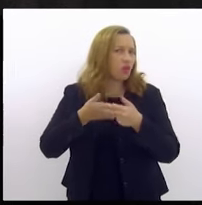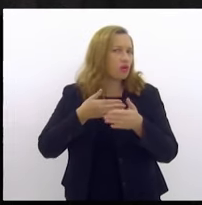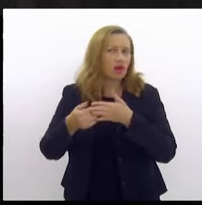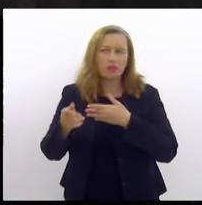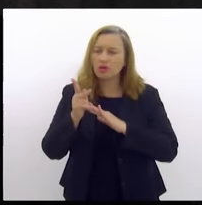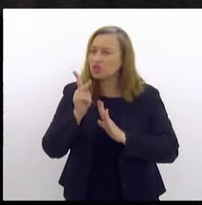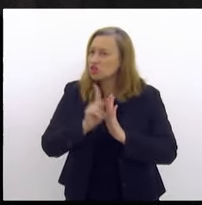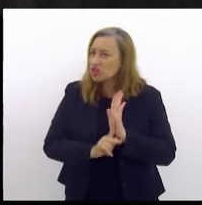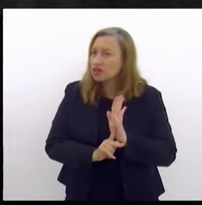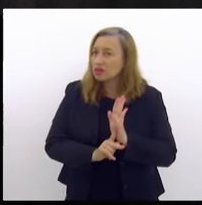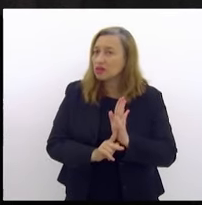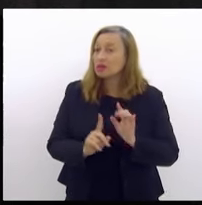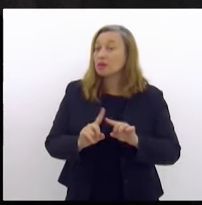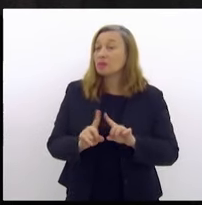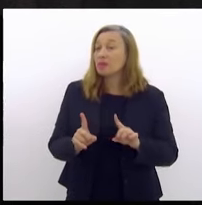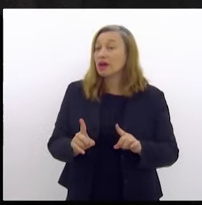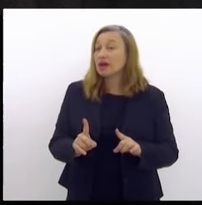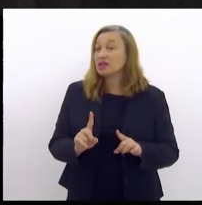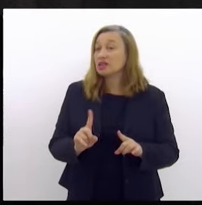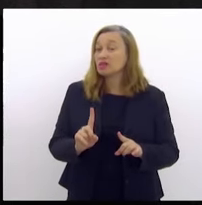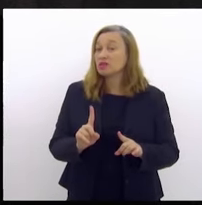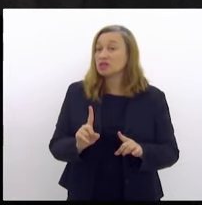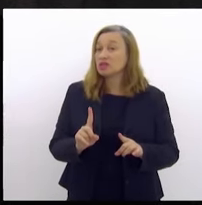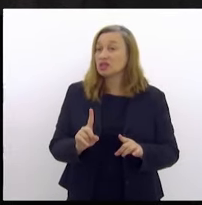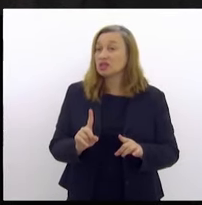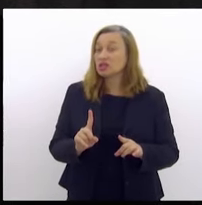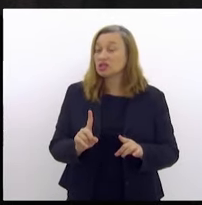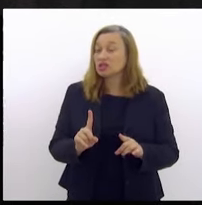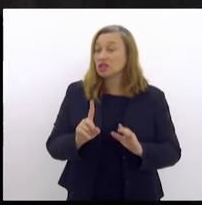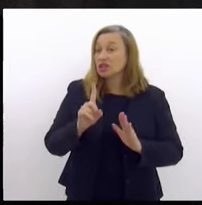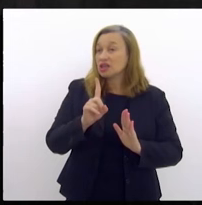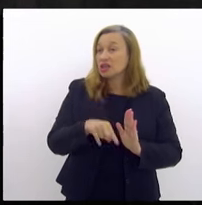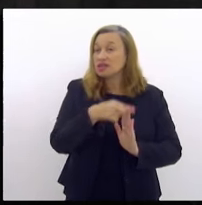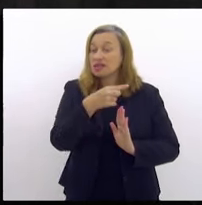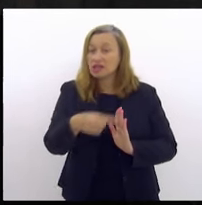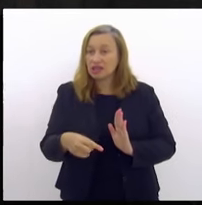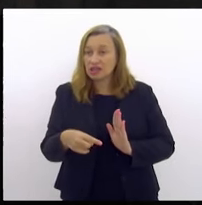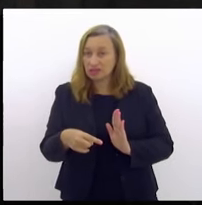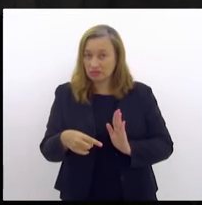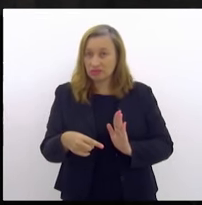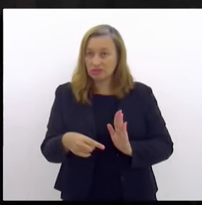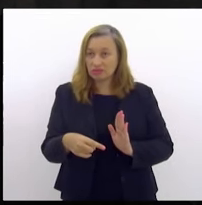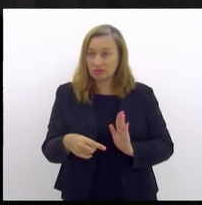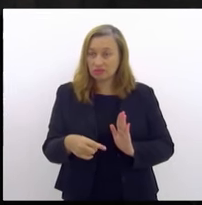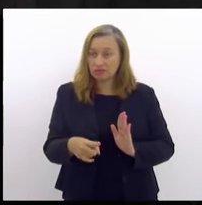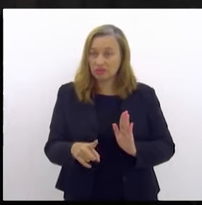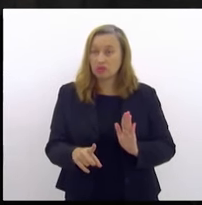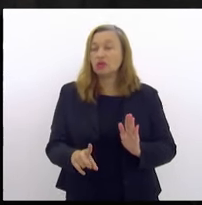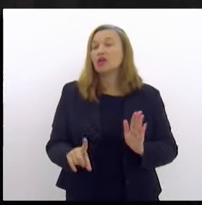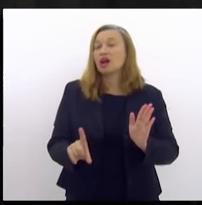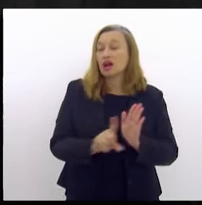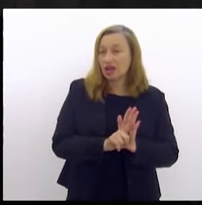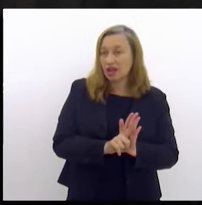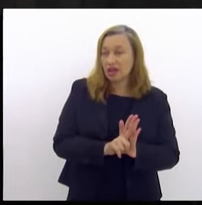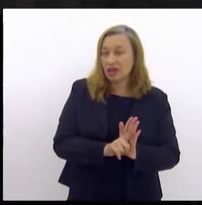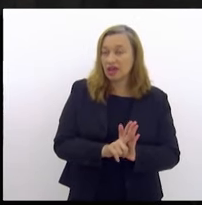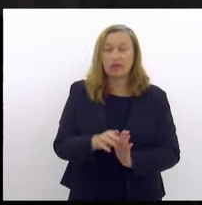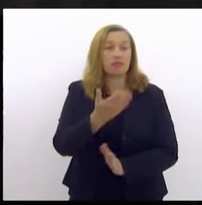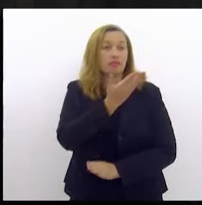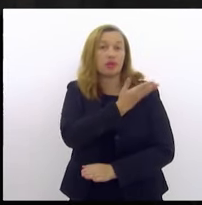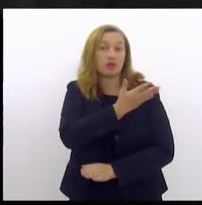entender, desde que não seja enaltecendo o nazifascismo, né? E nem os